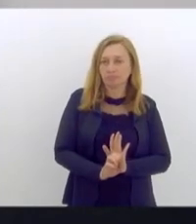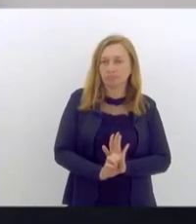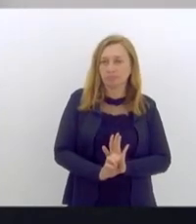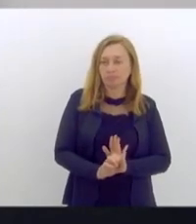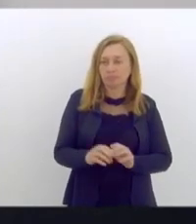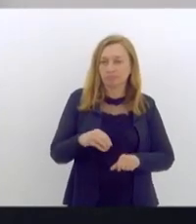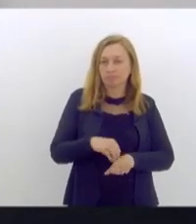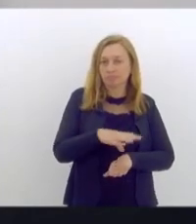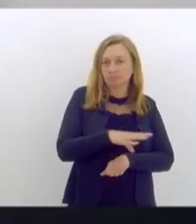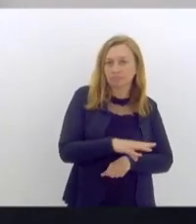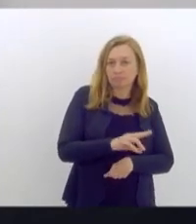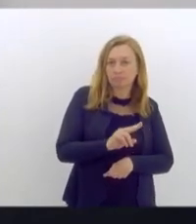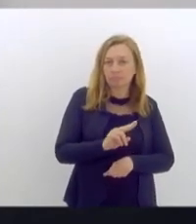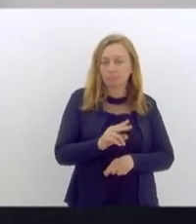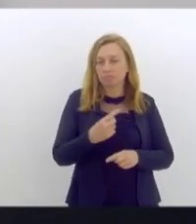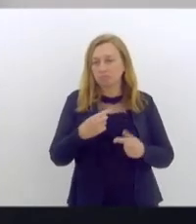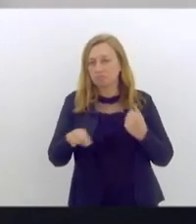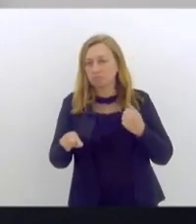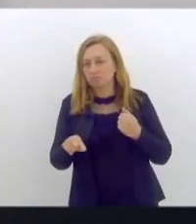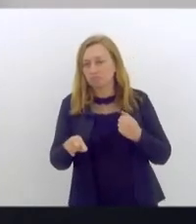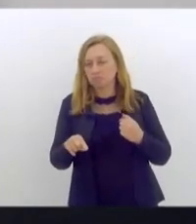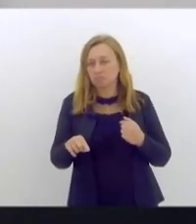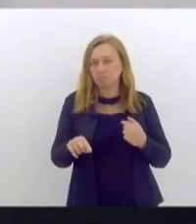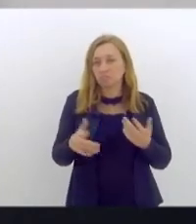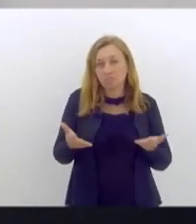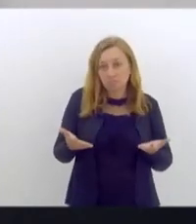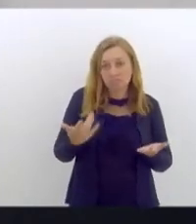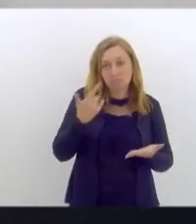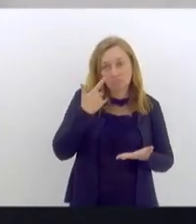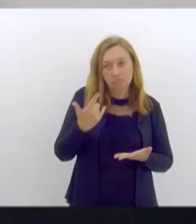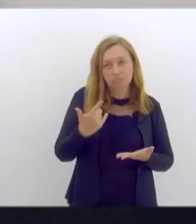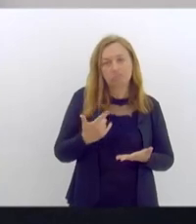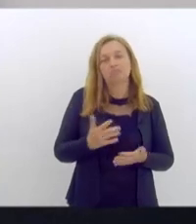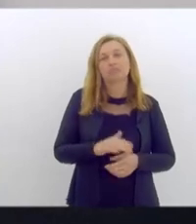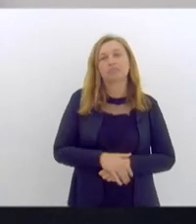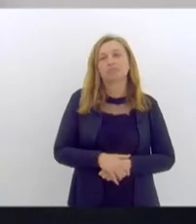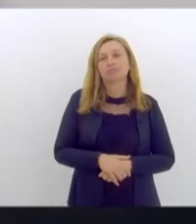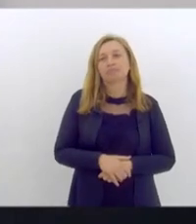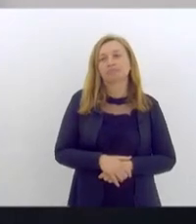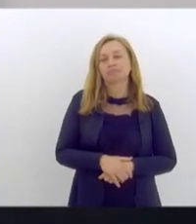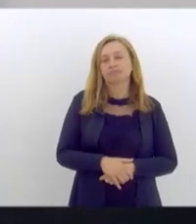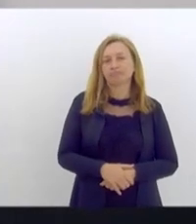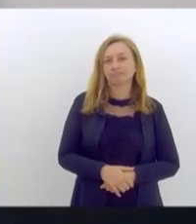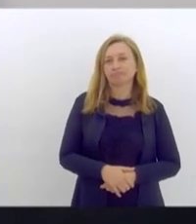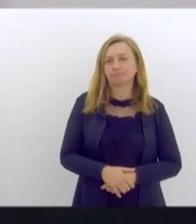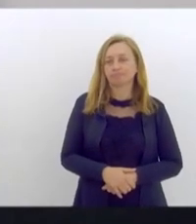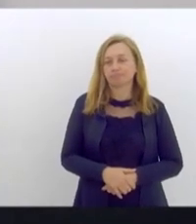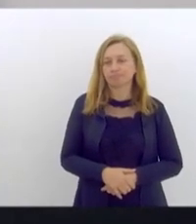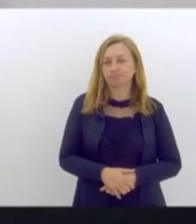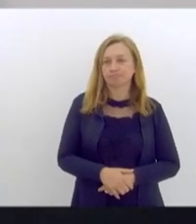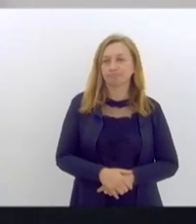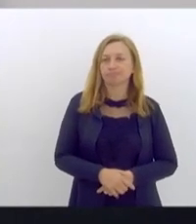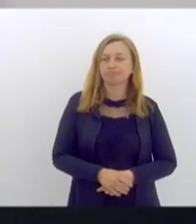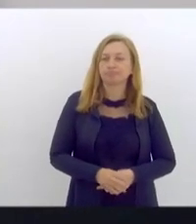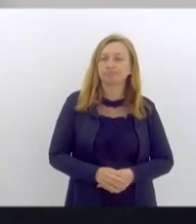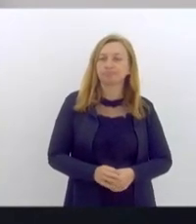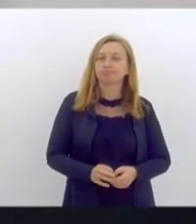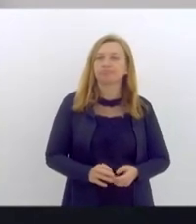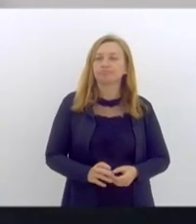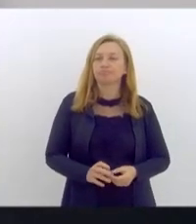destacar ou não vai concordar Enfim então tem que ter a fundamentação para um lado ou para o